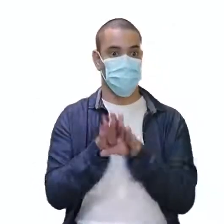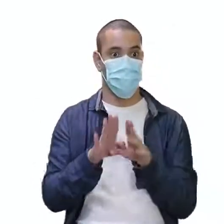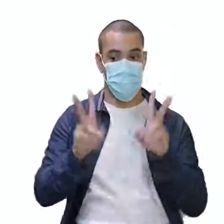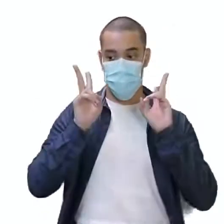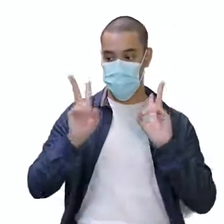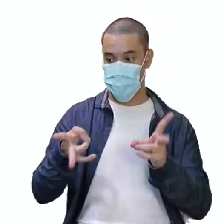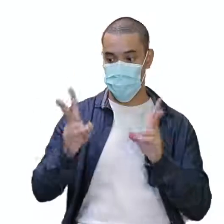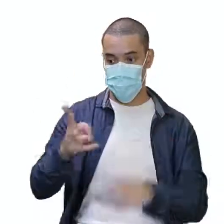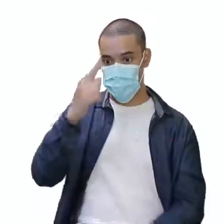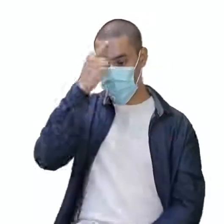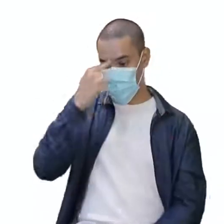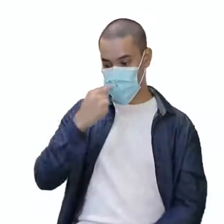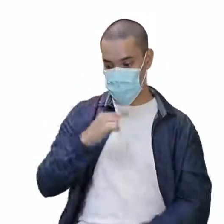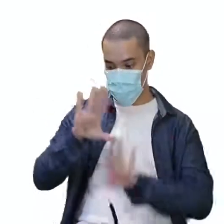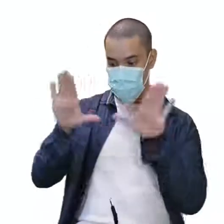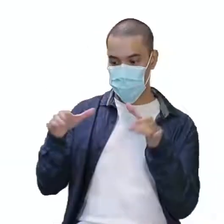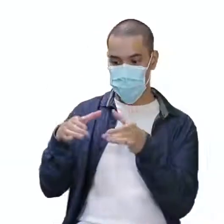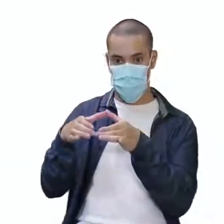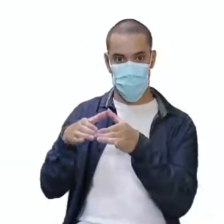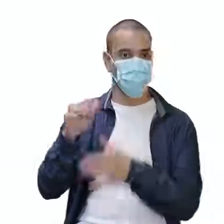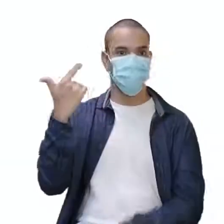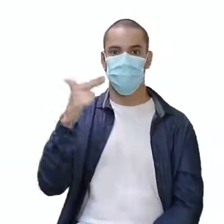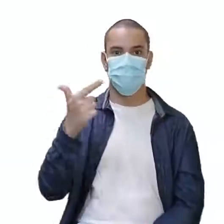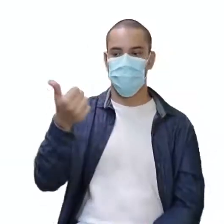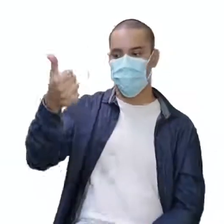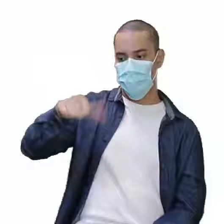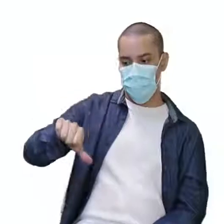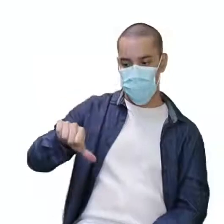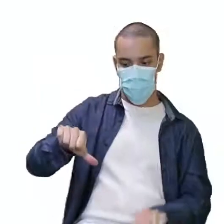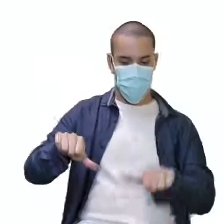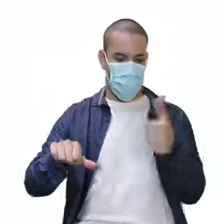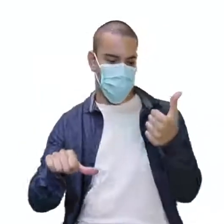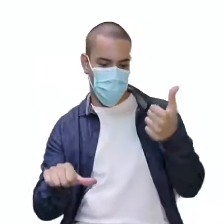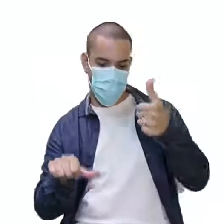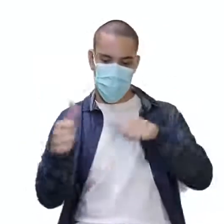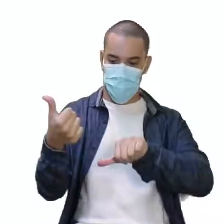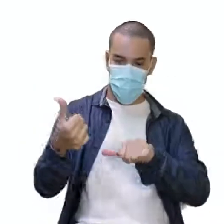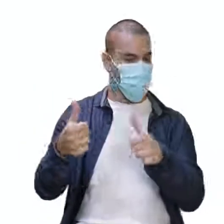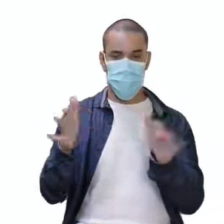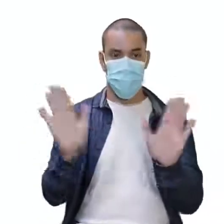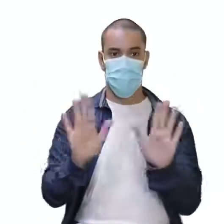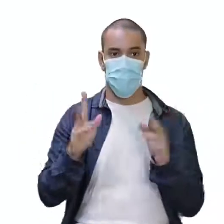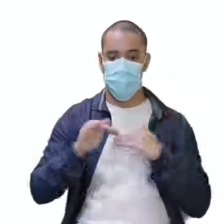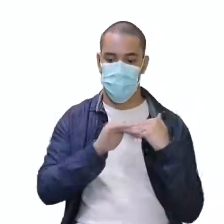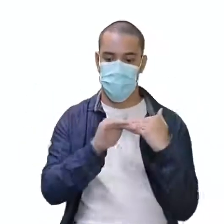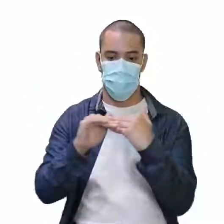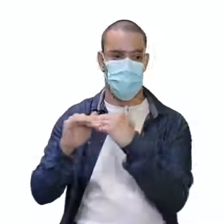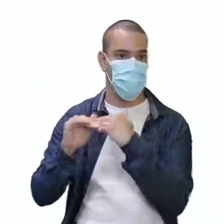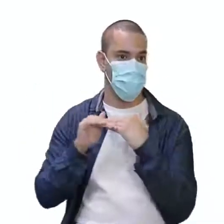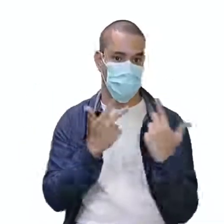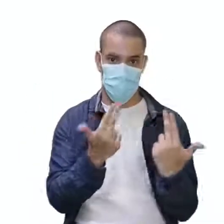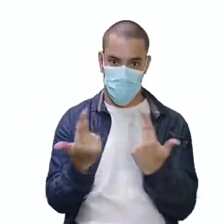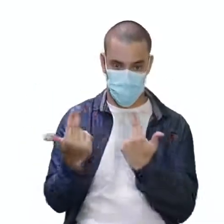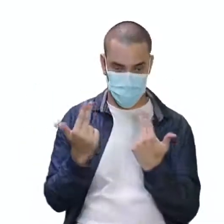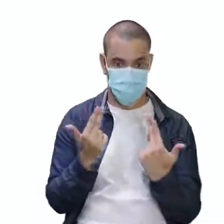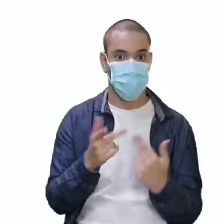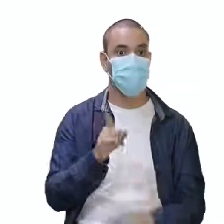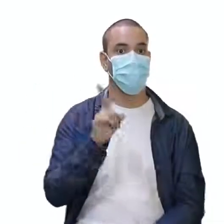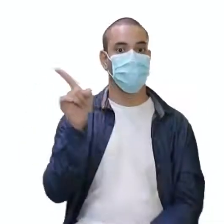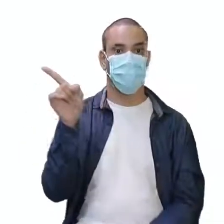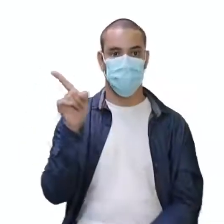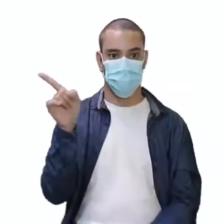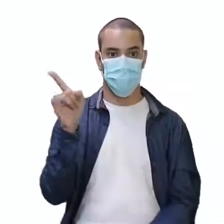mesma espécie, e não há desvantagens, tá? E nem benefícios. Vamos lá. Então, aqui a gente tem as